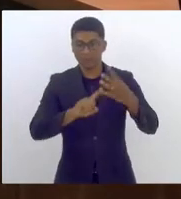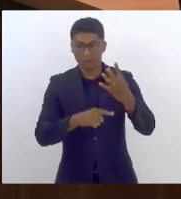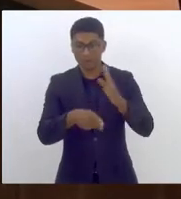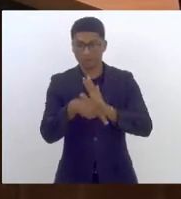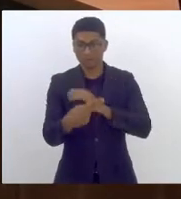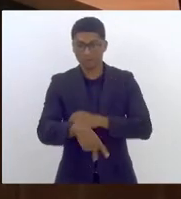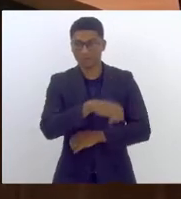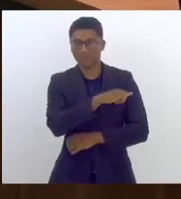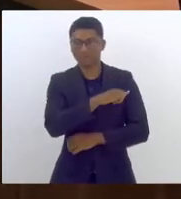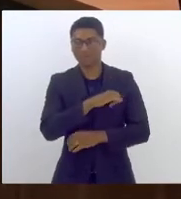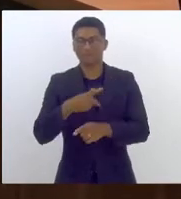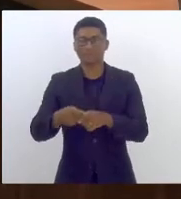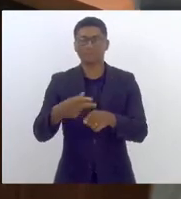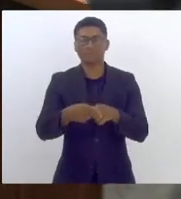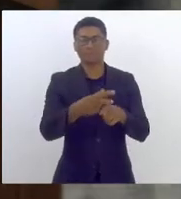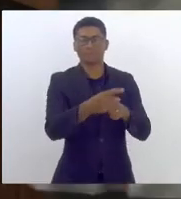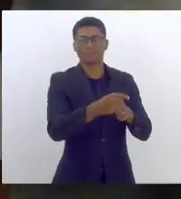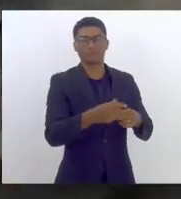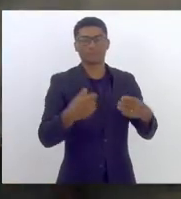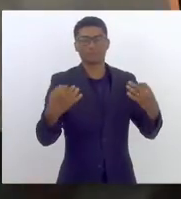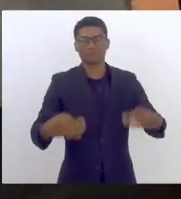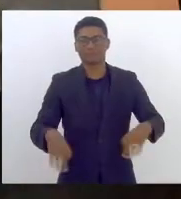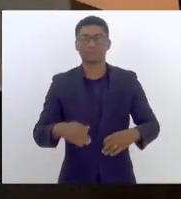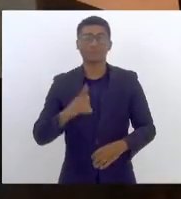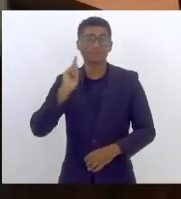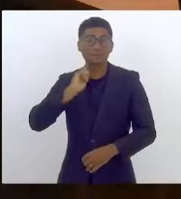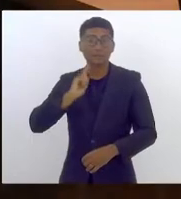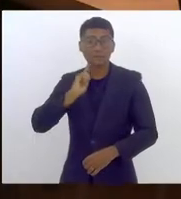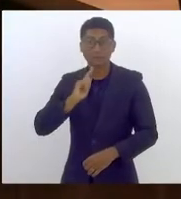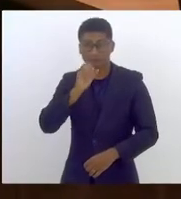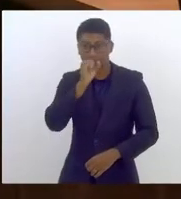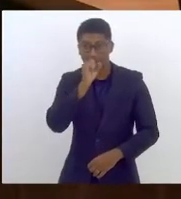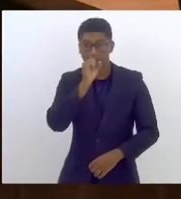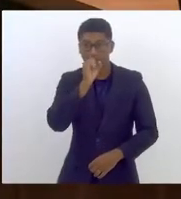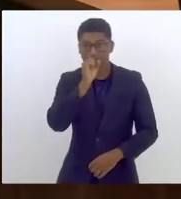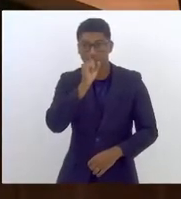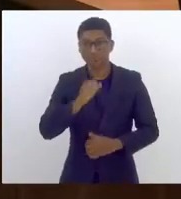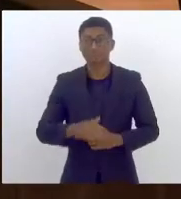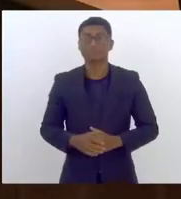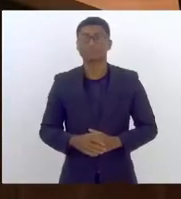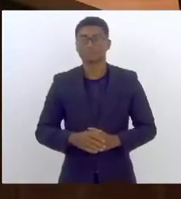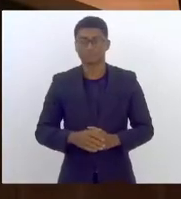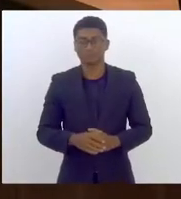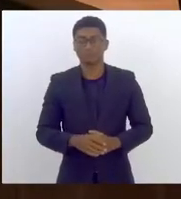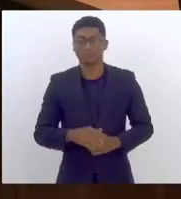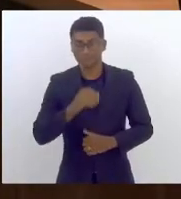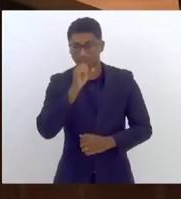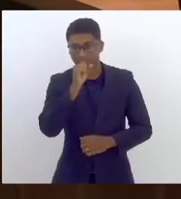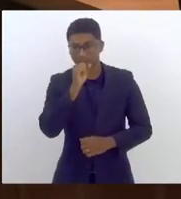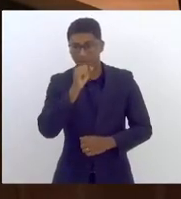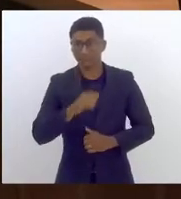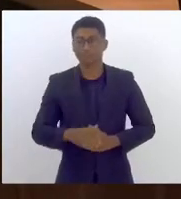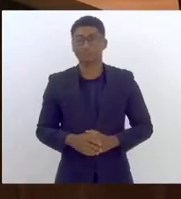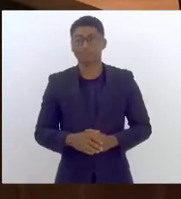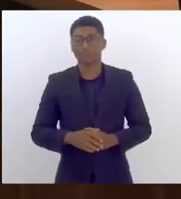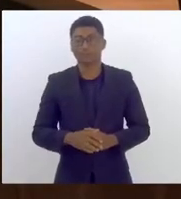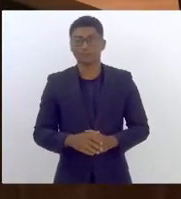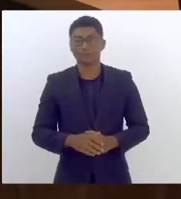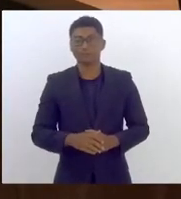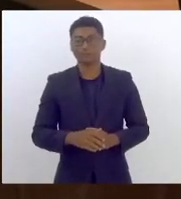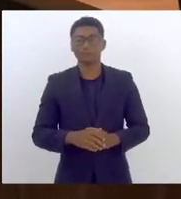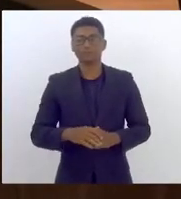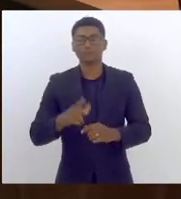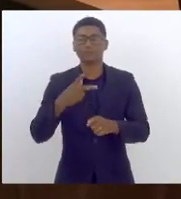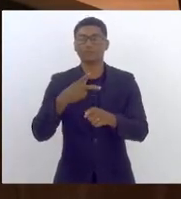cariocas ganham no brasileiro o Flamengo no sábado no sábado ganha